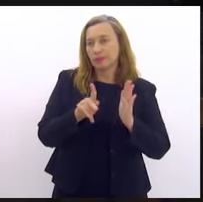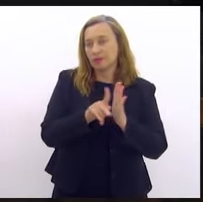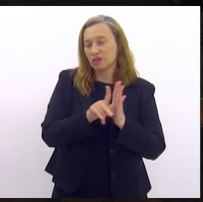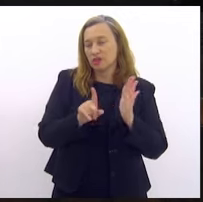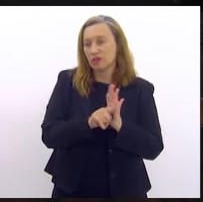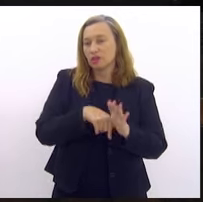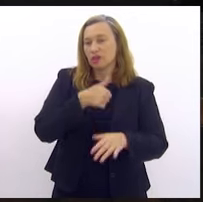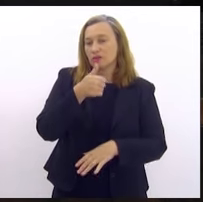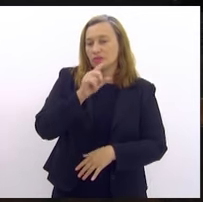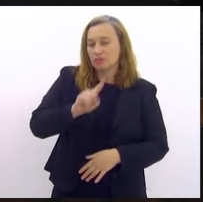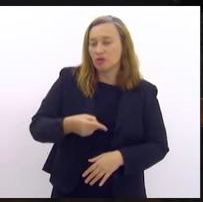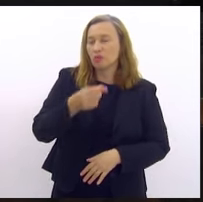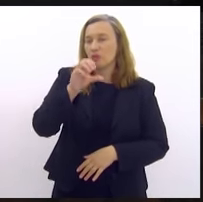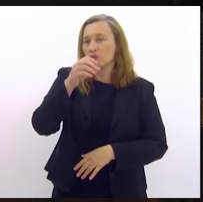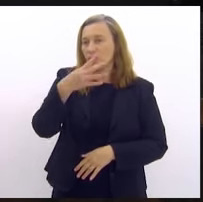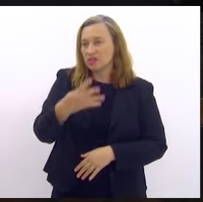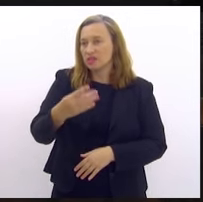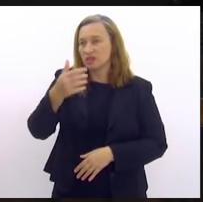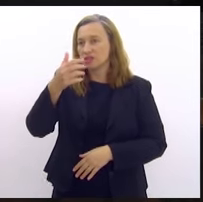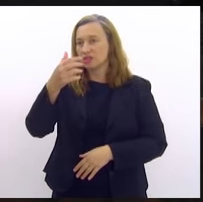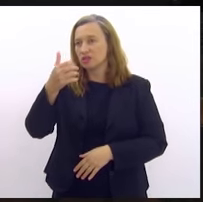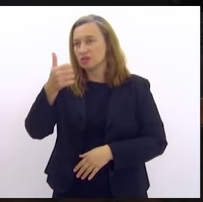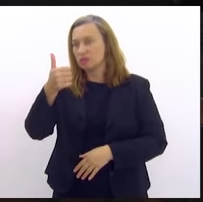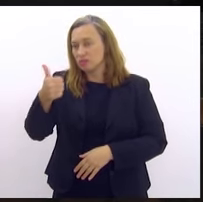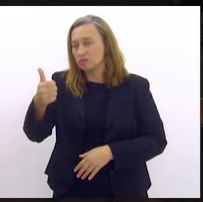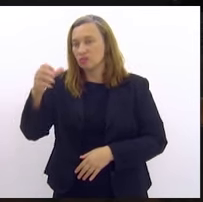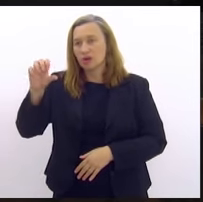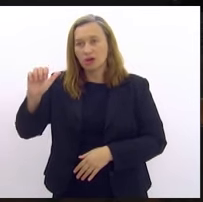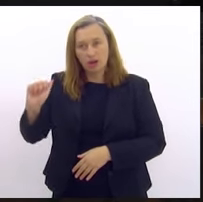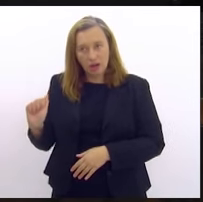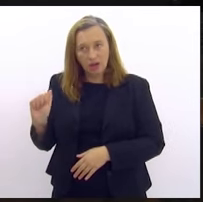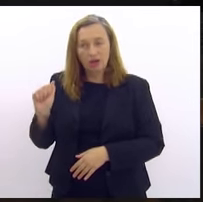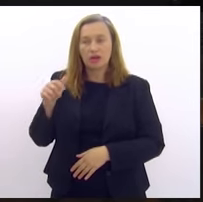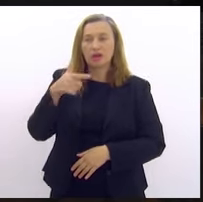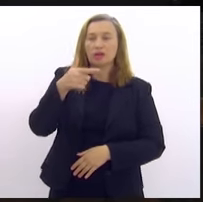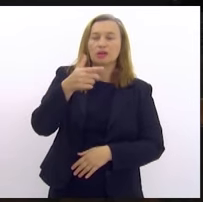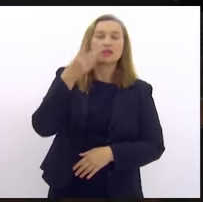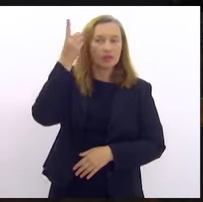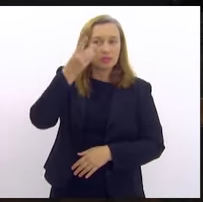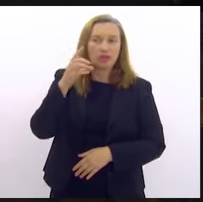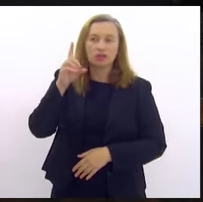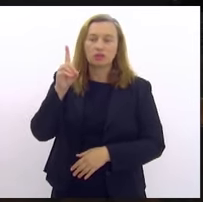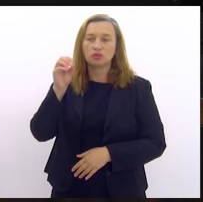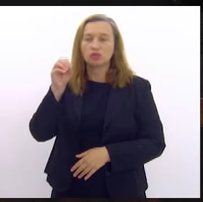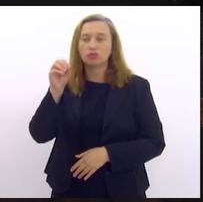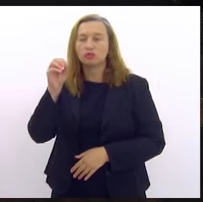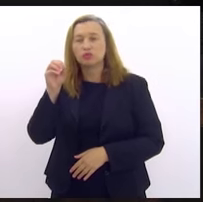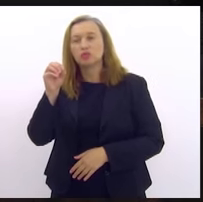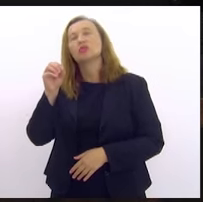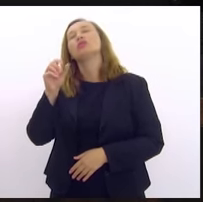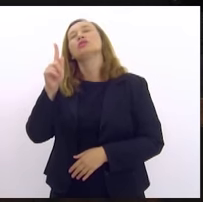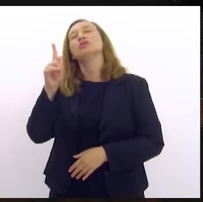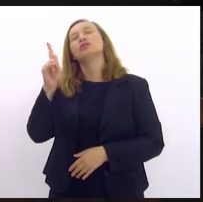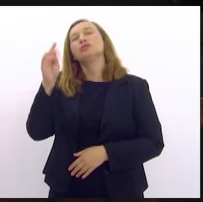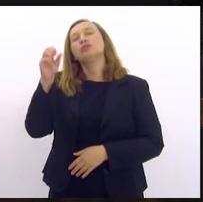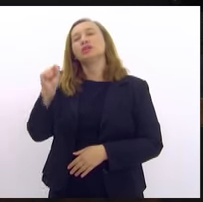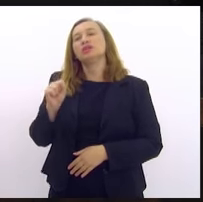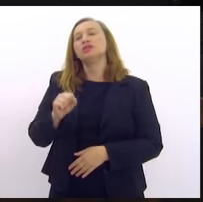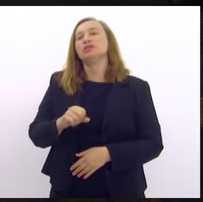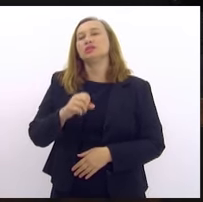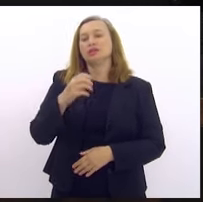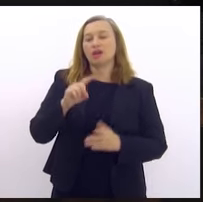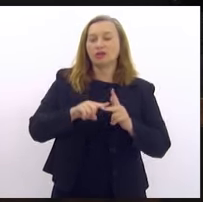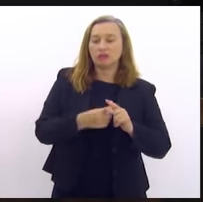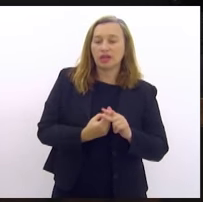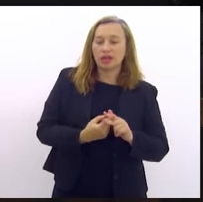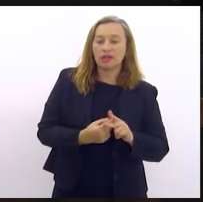número 1401-A de 2023, de autoria do deputado Douglas Rua, que alteram-se as leis estaduais 3.669,